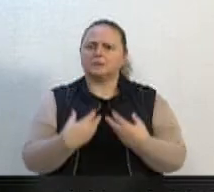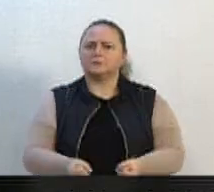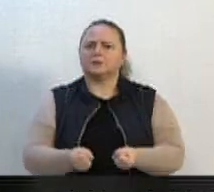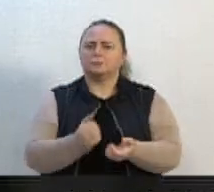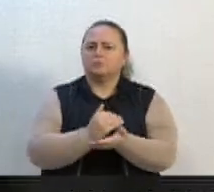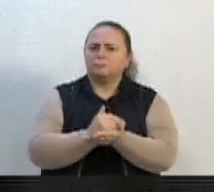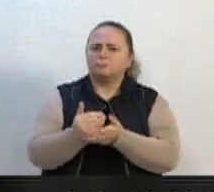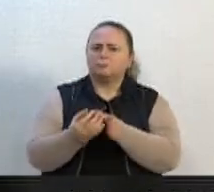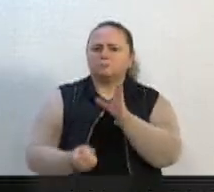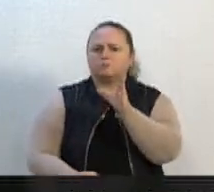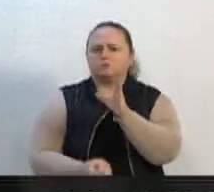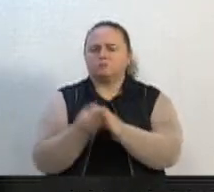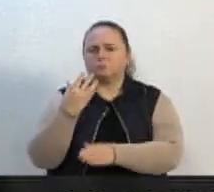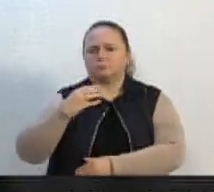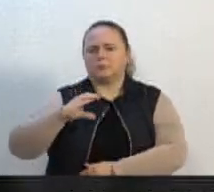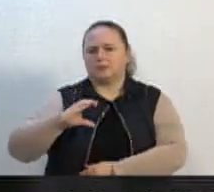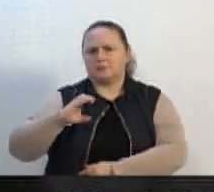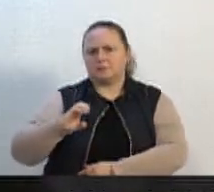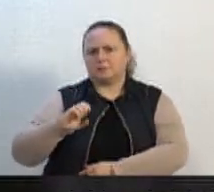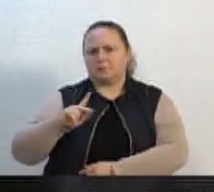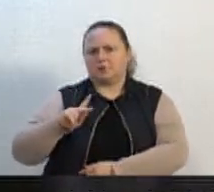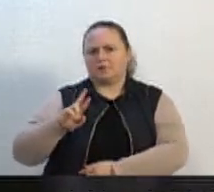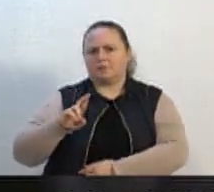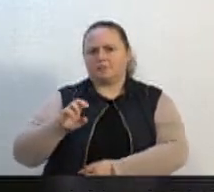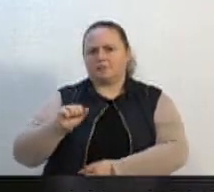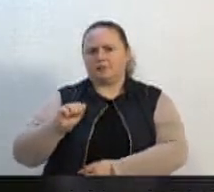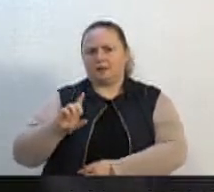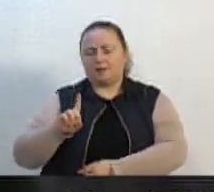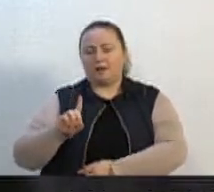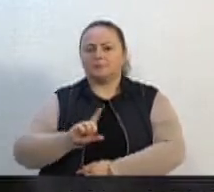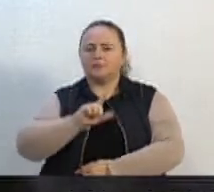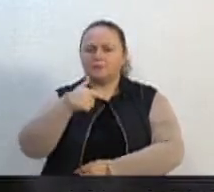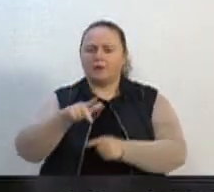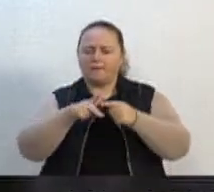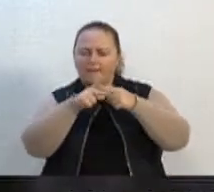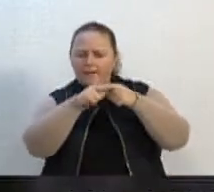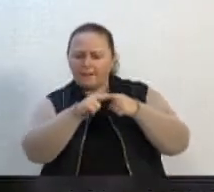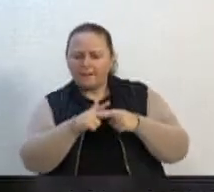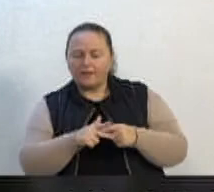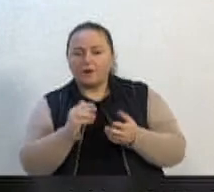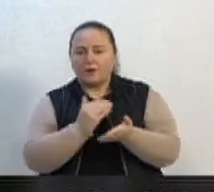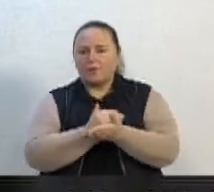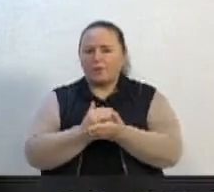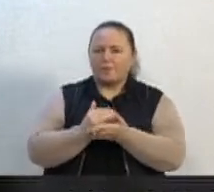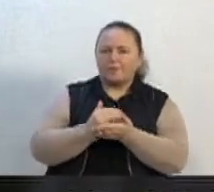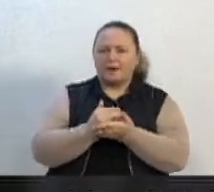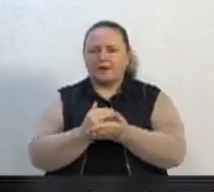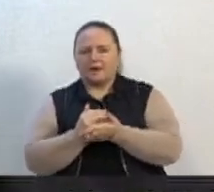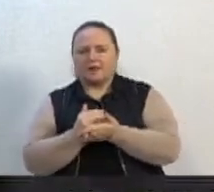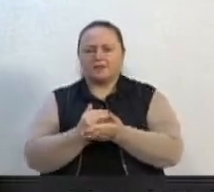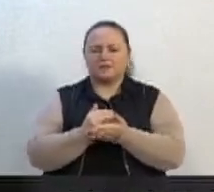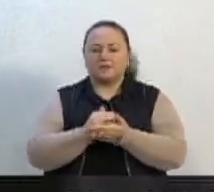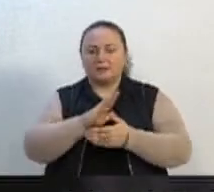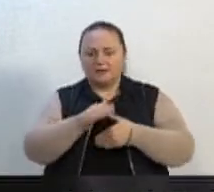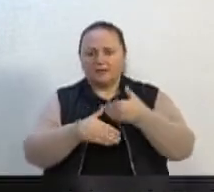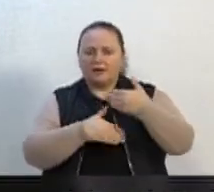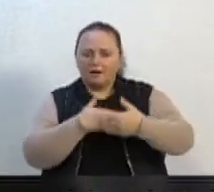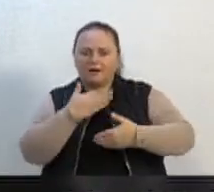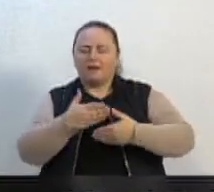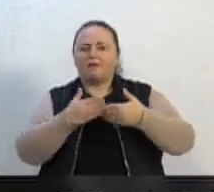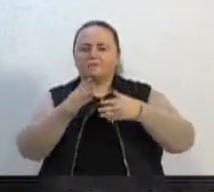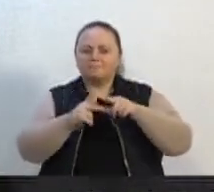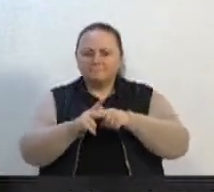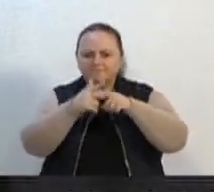o órgão. Verdade que depois ele foi se ajustando, eu acho que no início faltou um pouquinho de planejamento nisso, mas teve um ato político importante